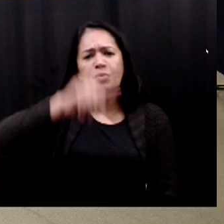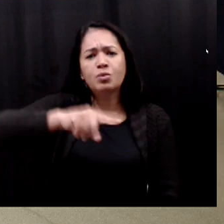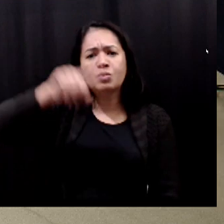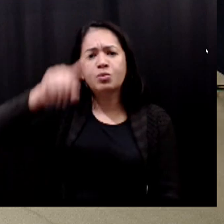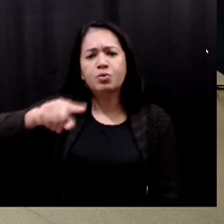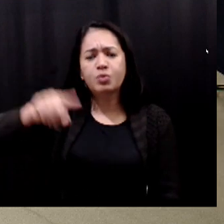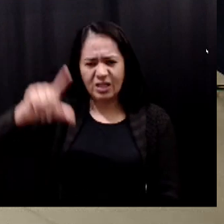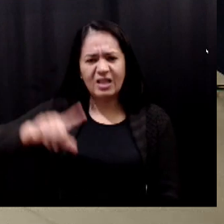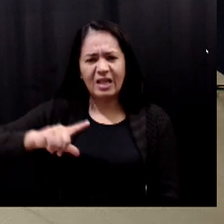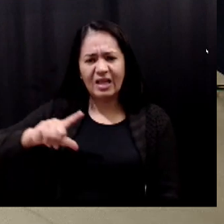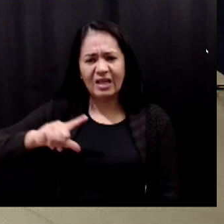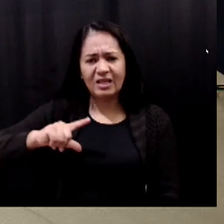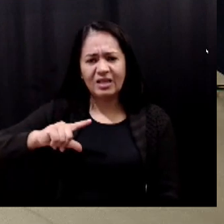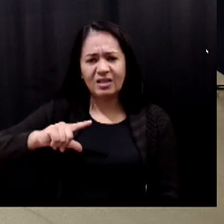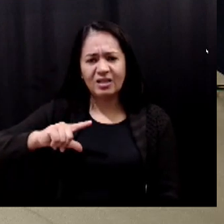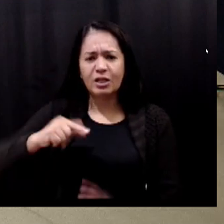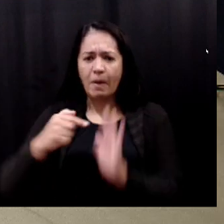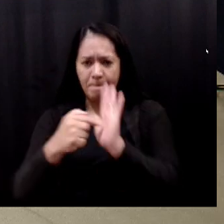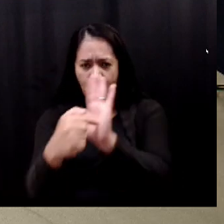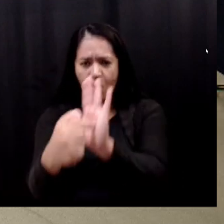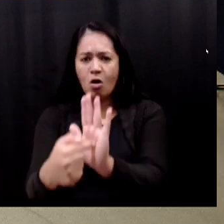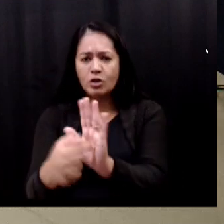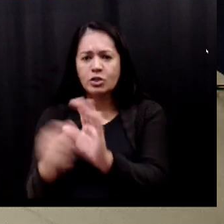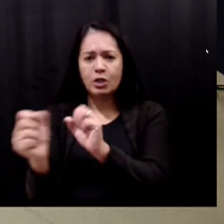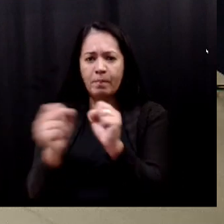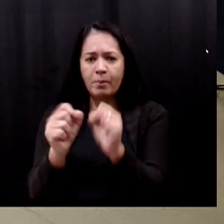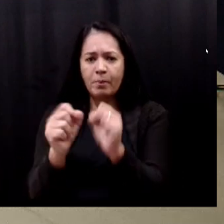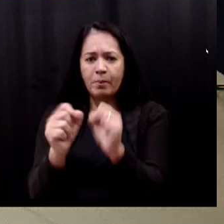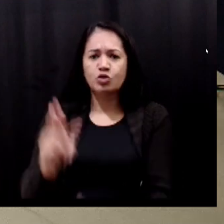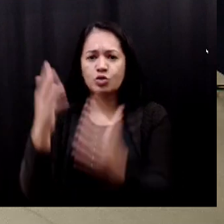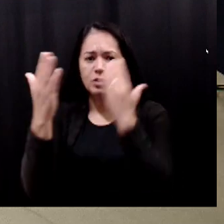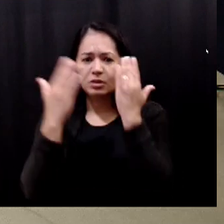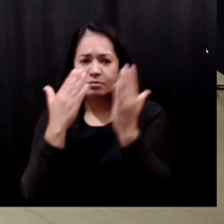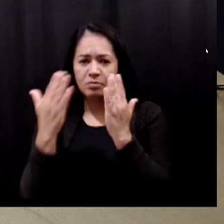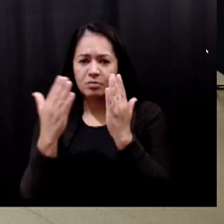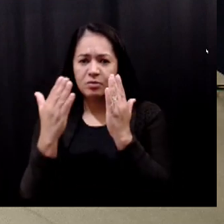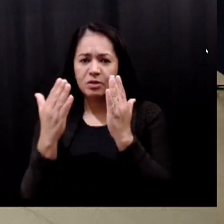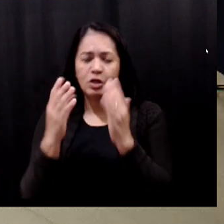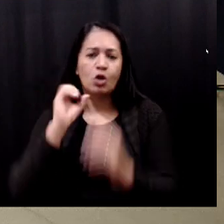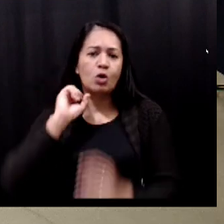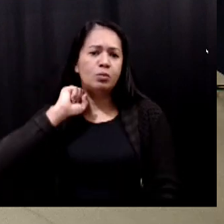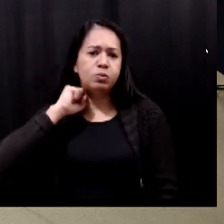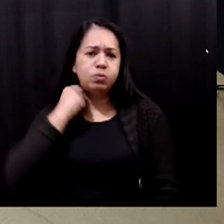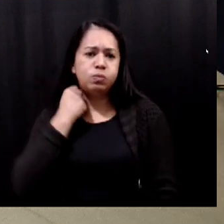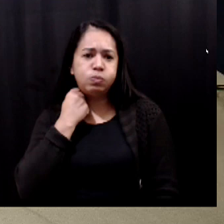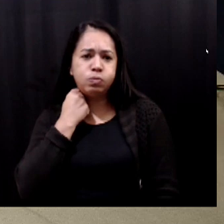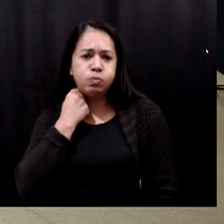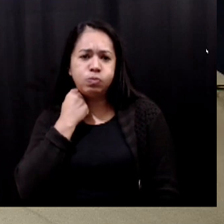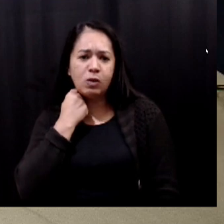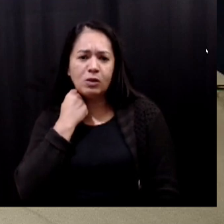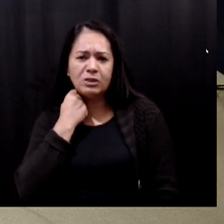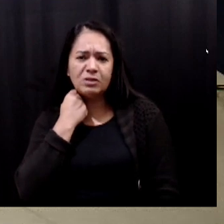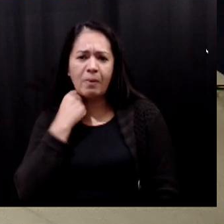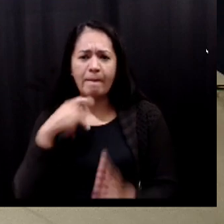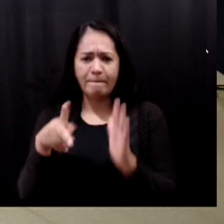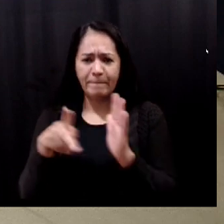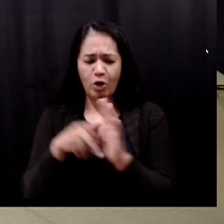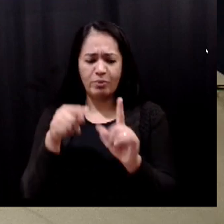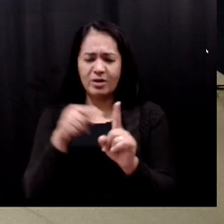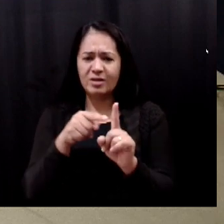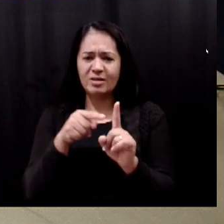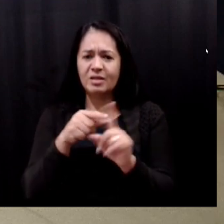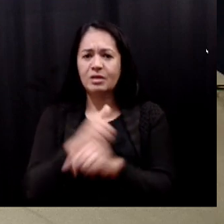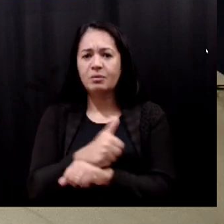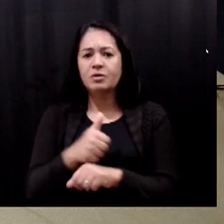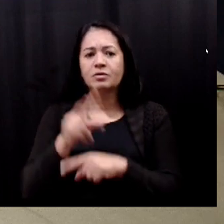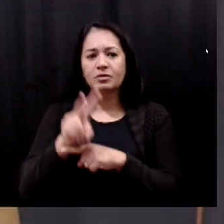esse indicador que pode ser usado na psicologia para medir o nível de estresse e exaustão desse cuidador? Sim, hoje,